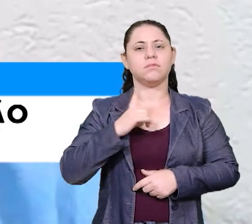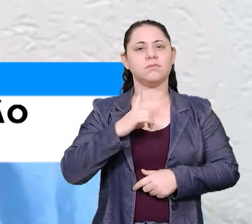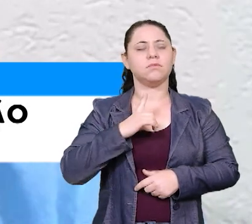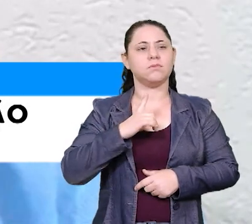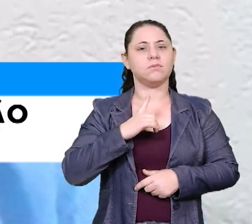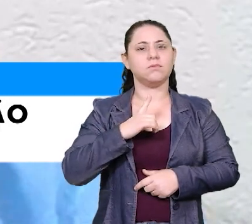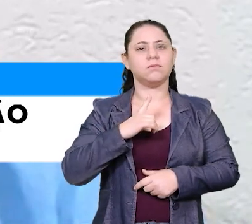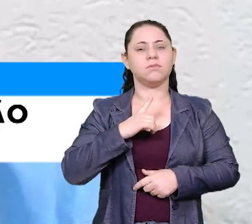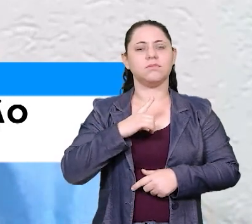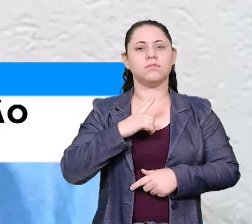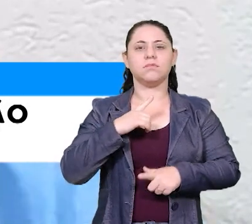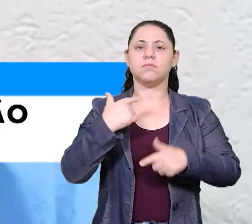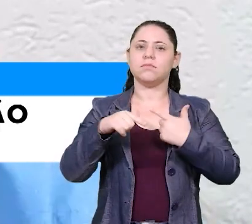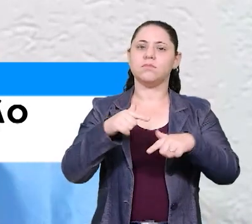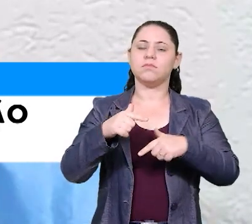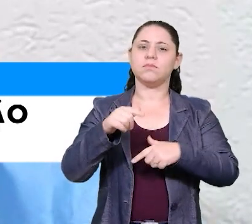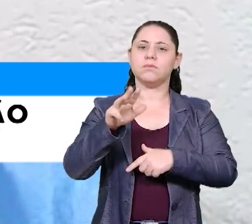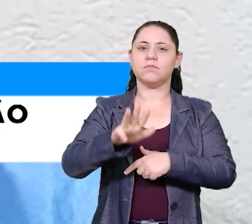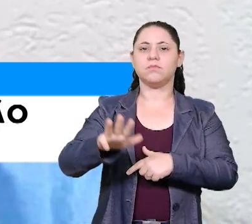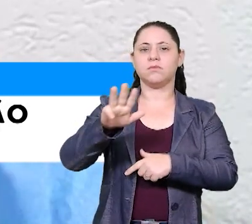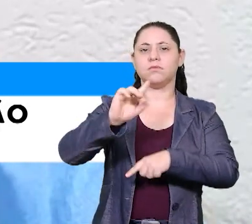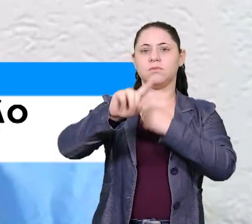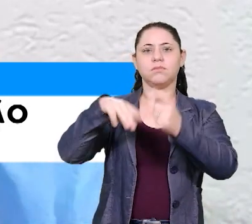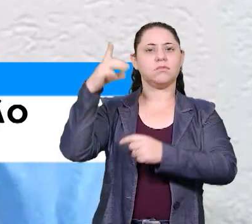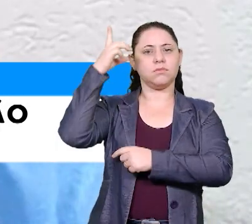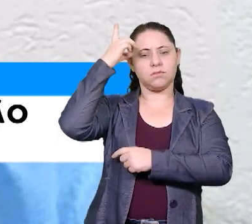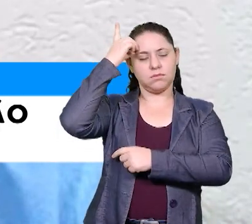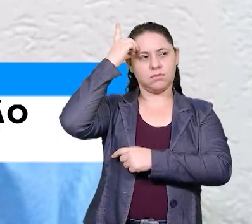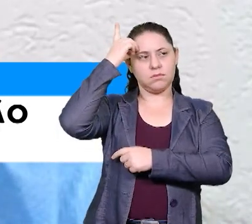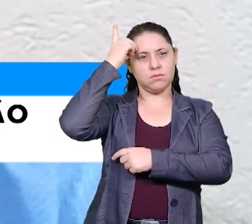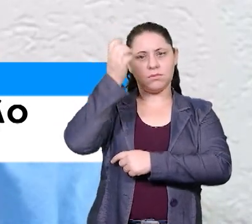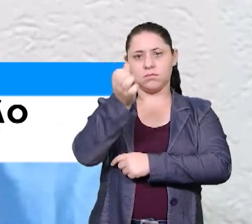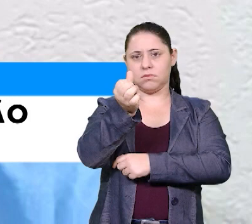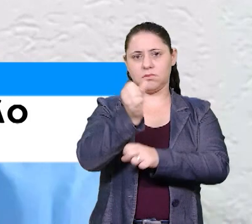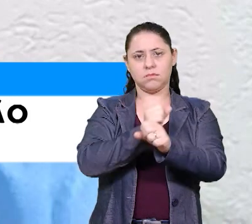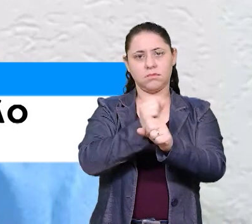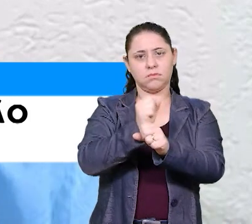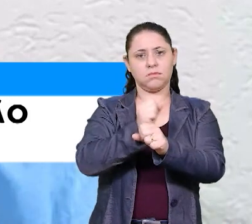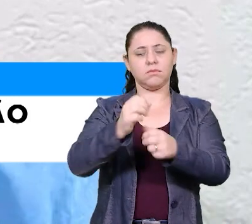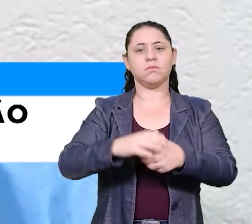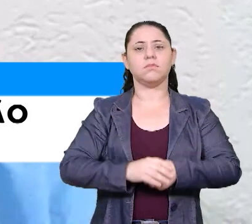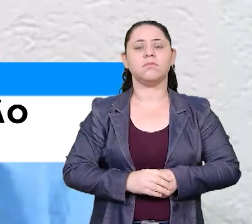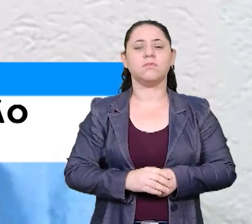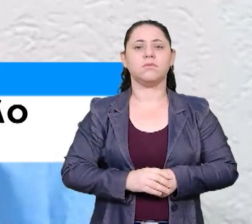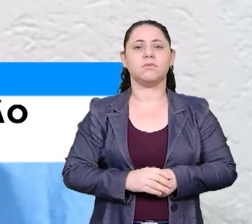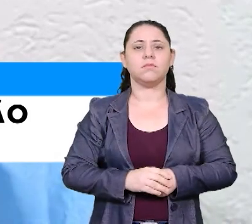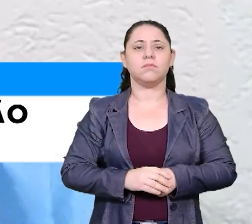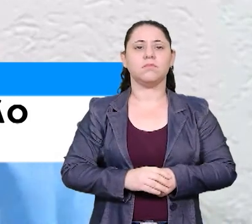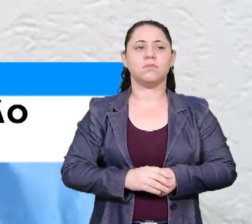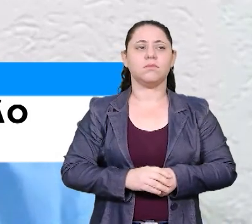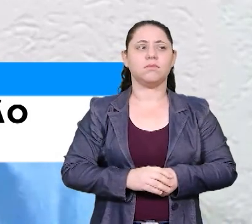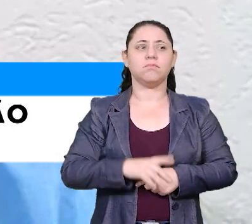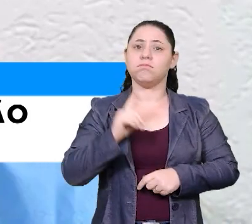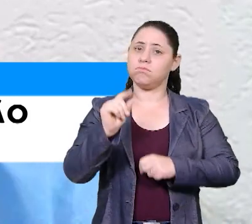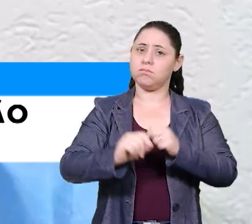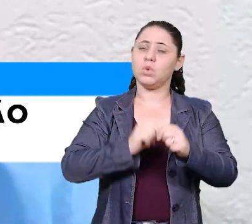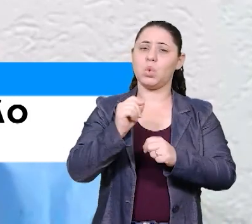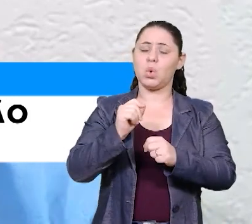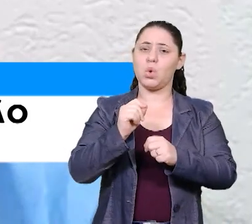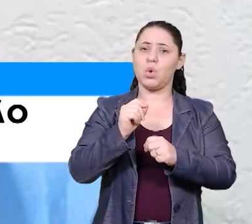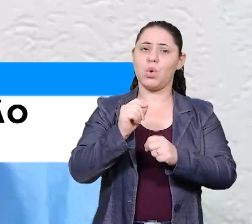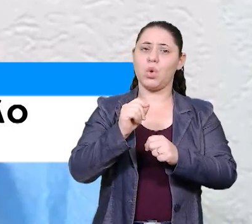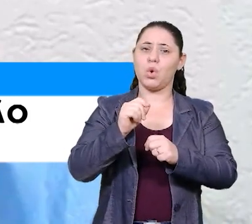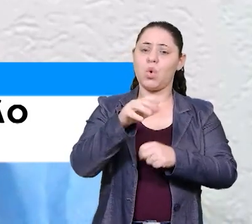Nós já tivemos o governo do presidente Lula por 8 anos e o governo da presidente Dilma por 6